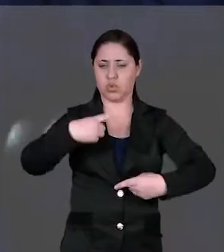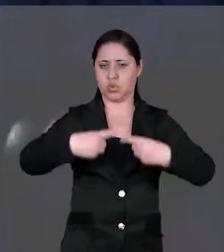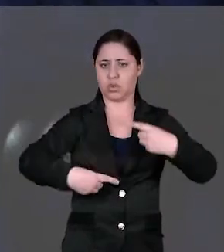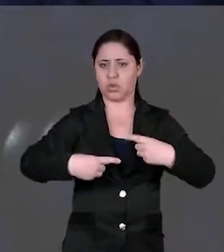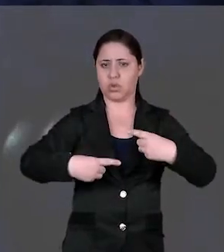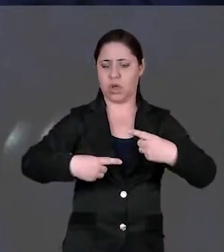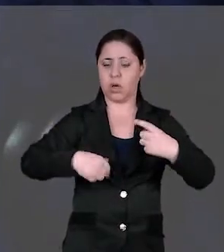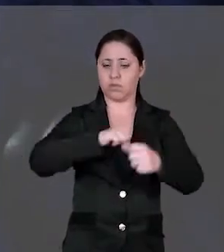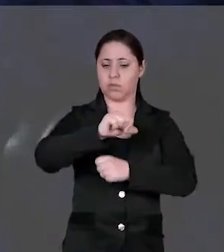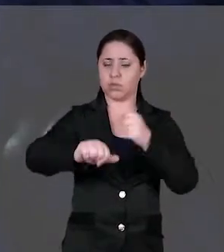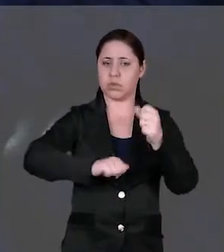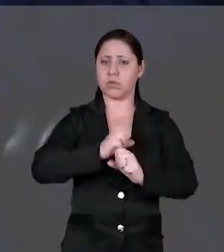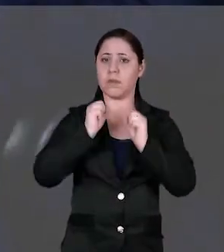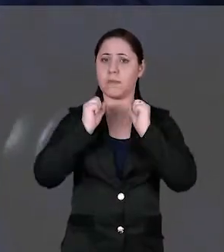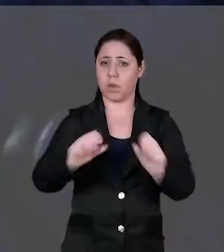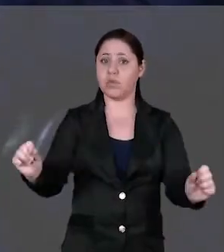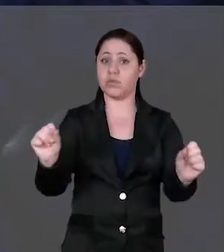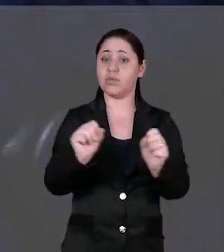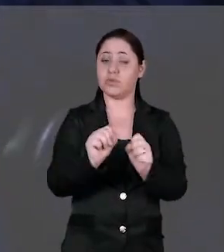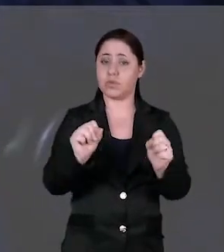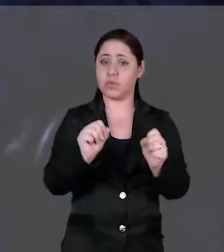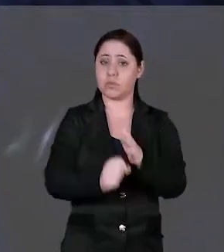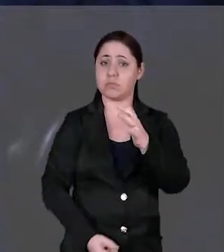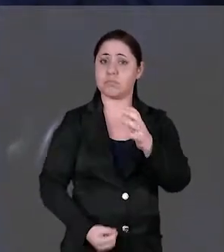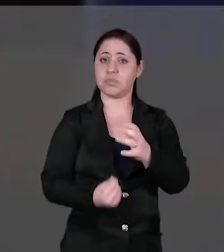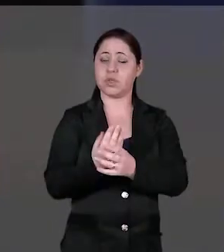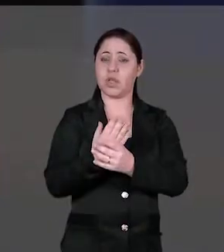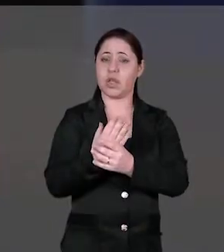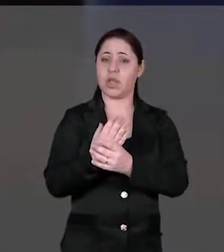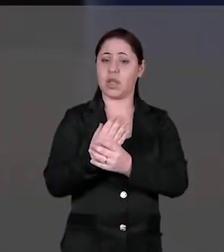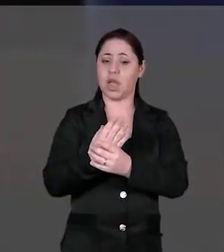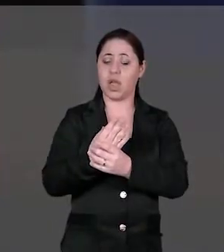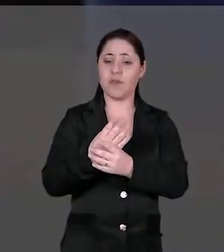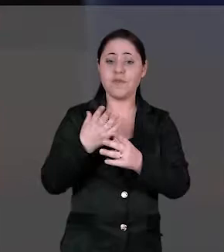à mudança na participação dos estados e municípios,